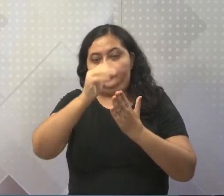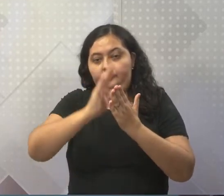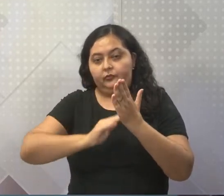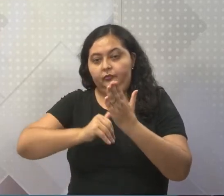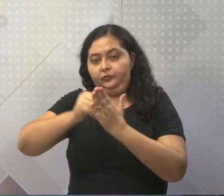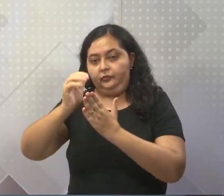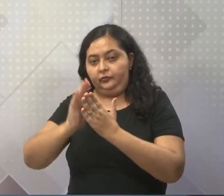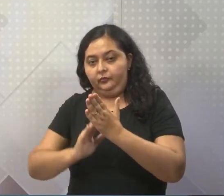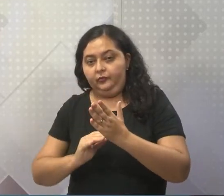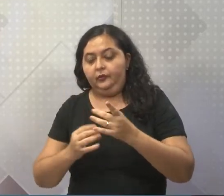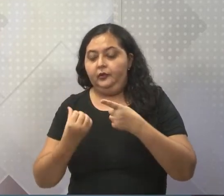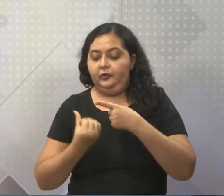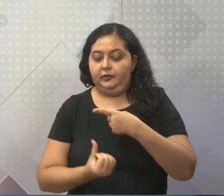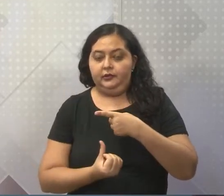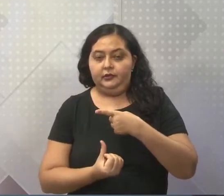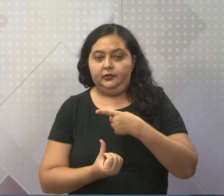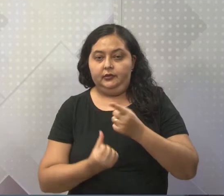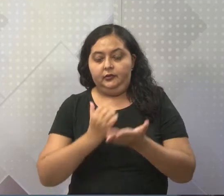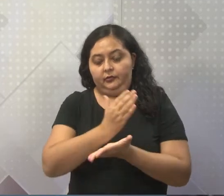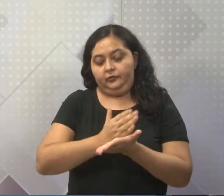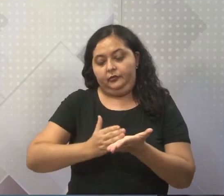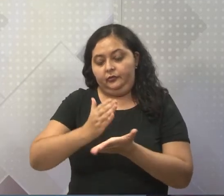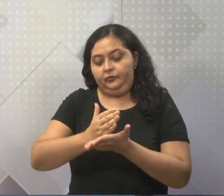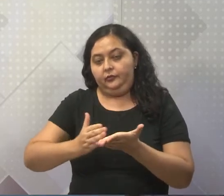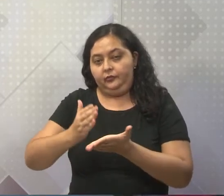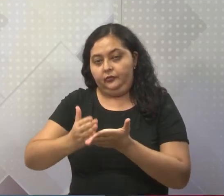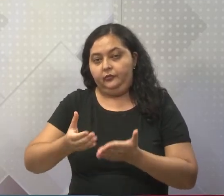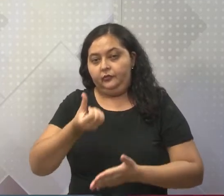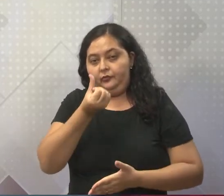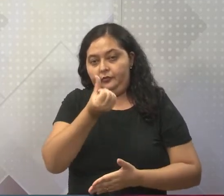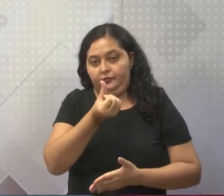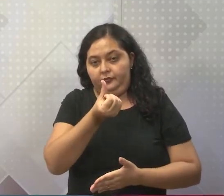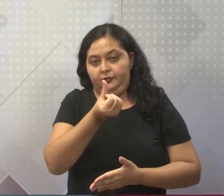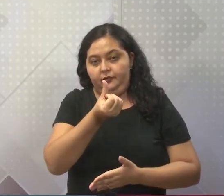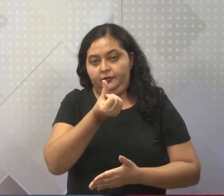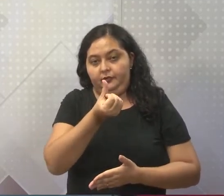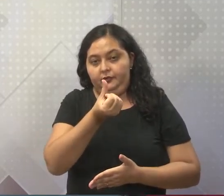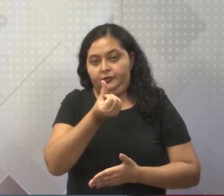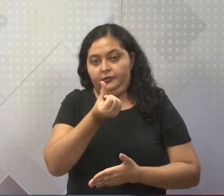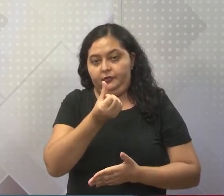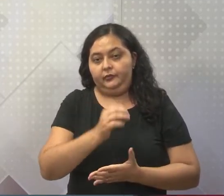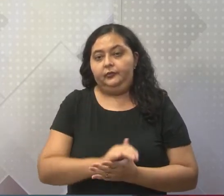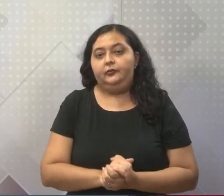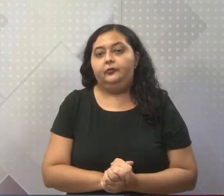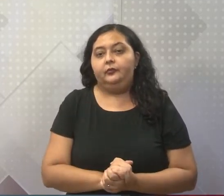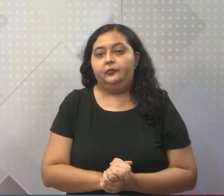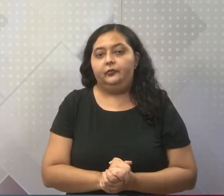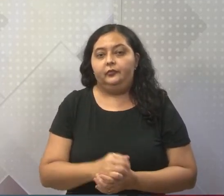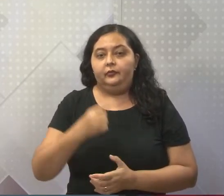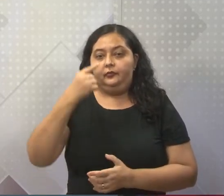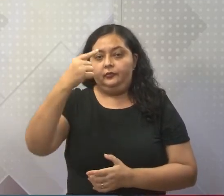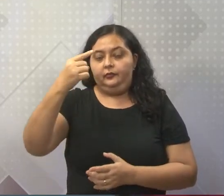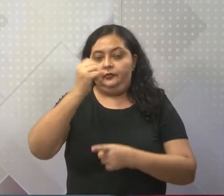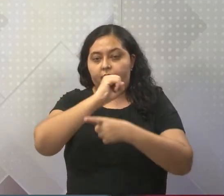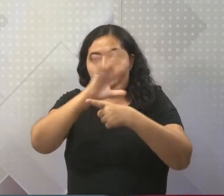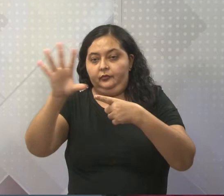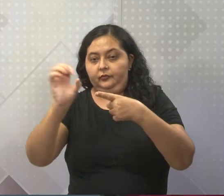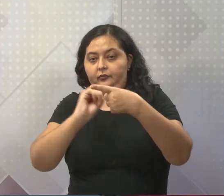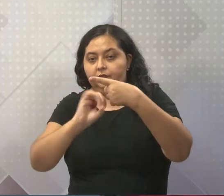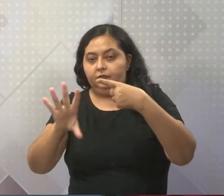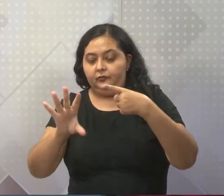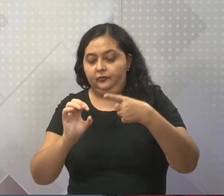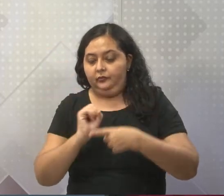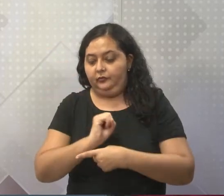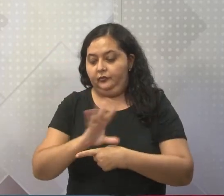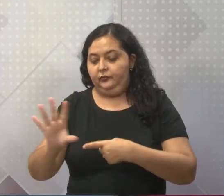de 6, porque eu reparti o meu retângulo em seis partes. Então, essas duas frações, elas